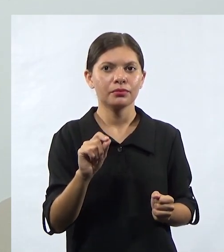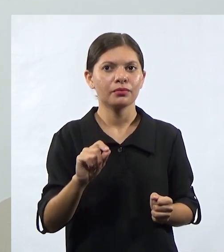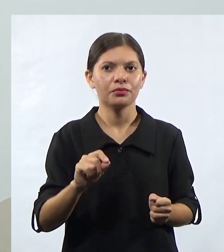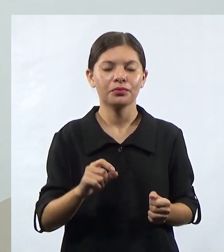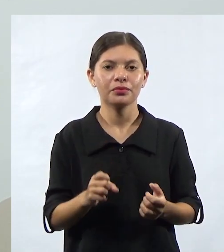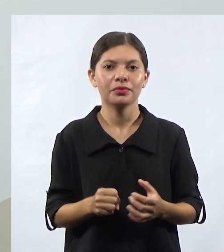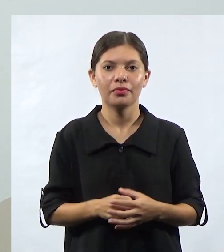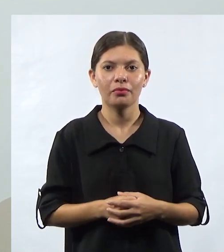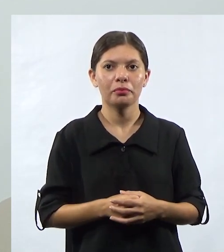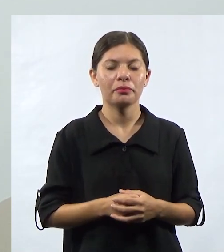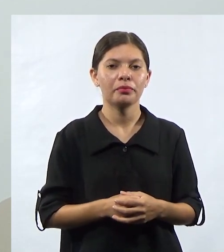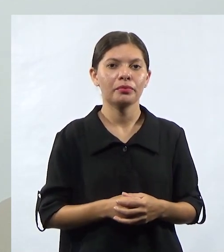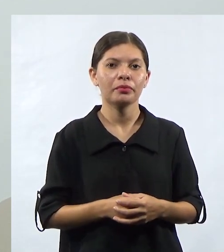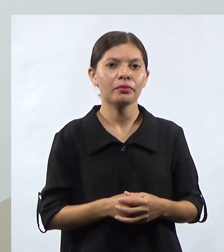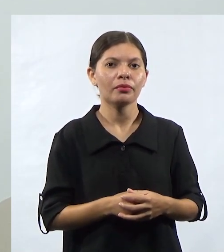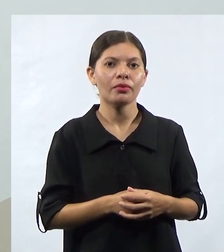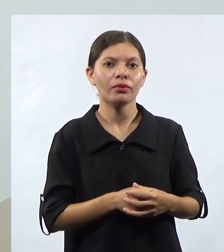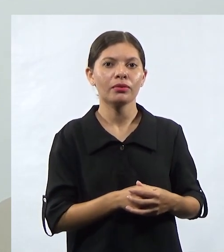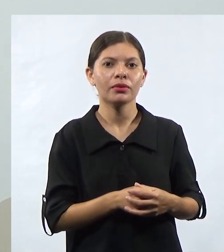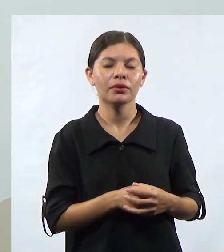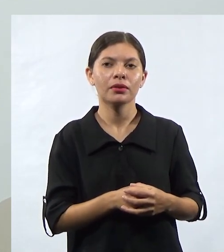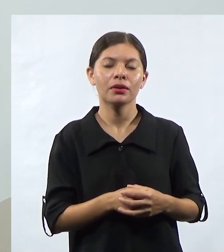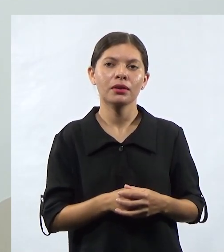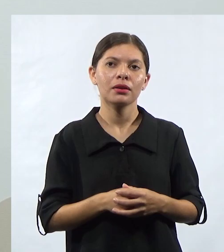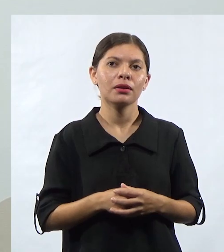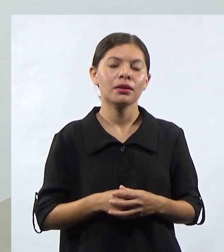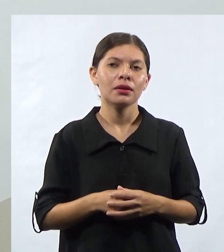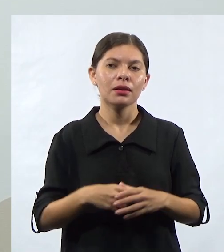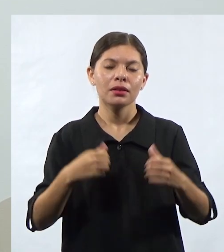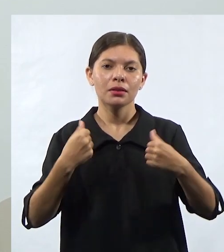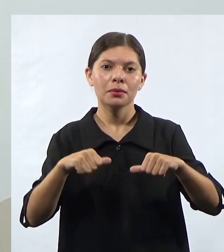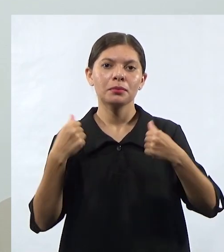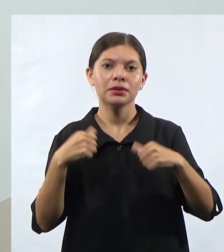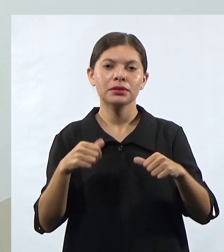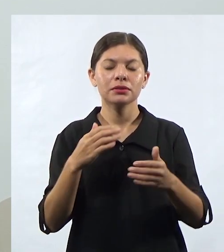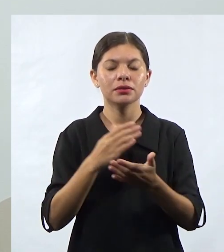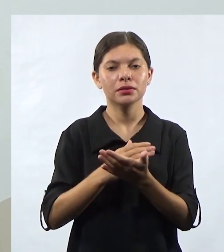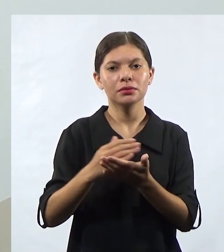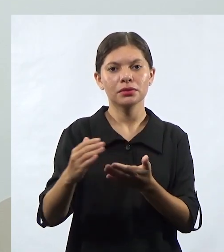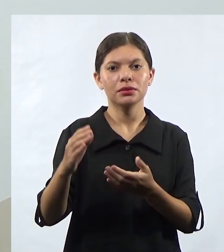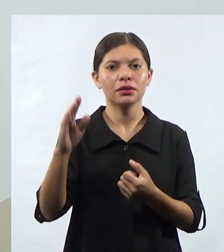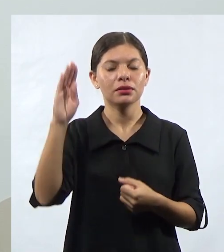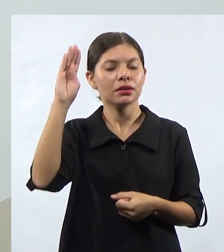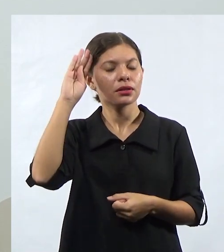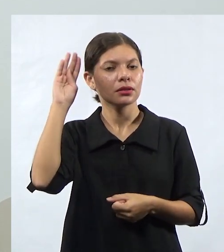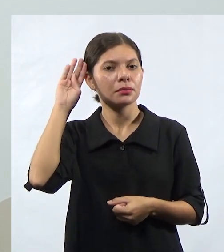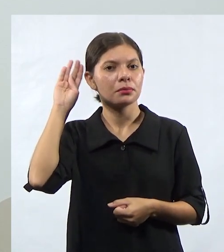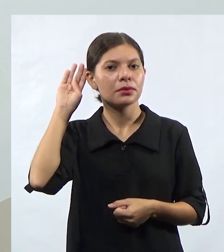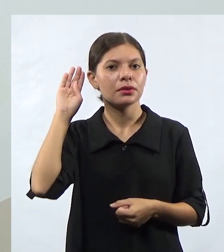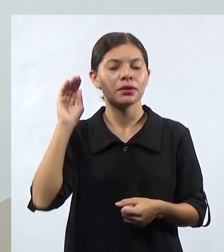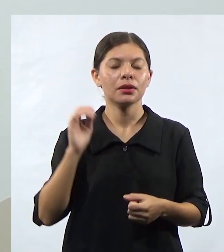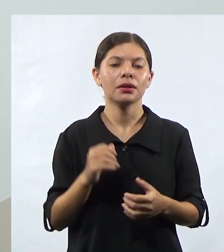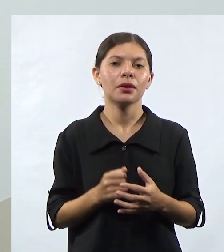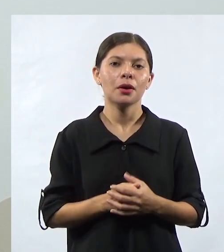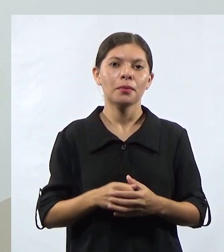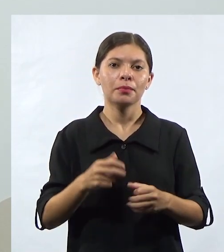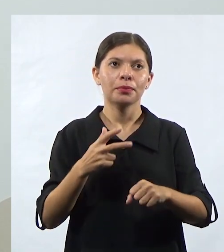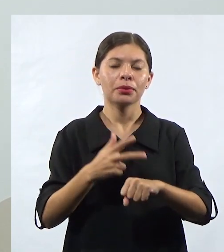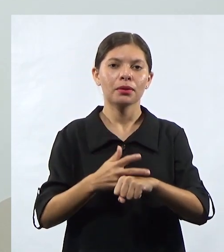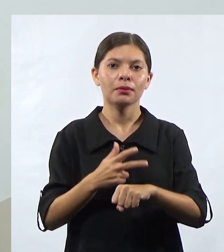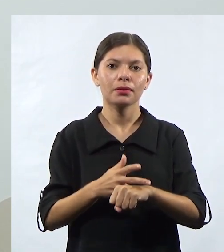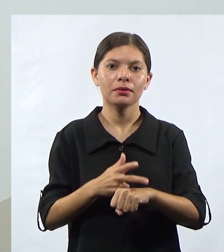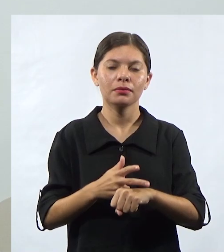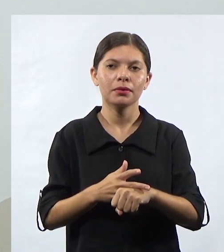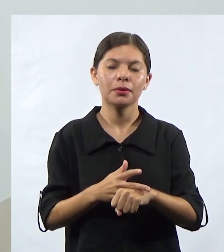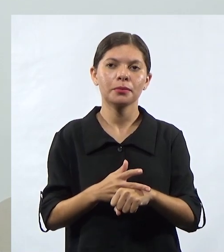não acharia necessário, especialmente vocês que estão iniciando na academia, eu não acharia necessário vocês gravarem, porque o